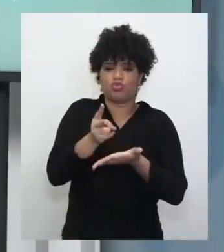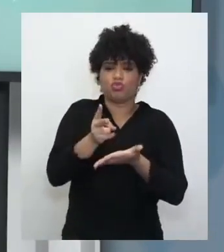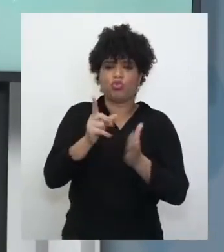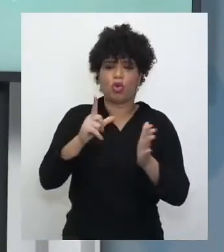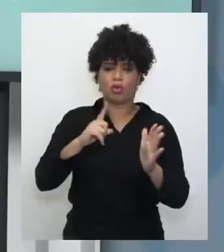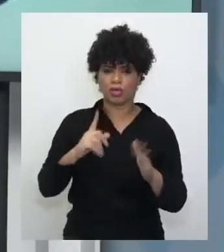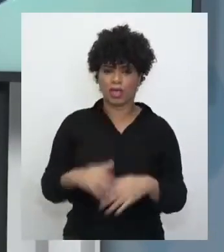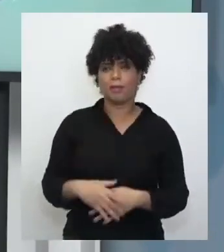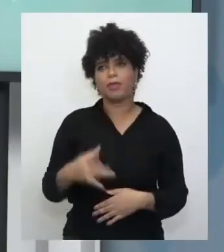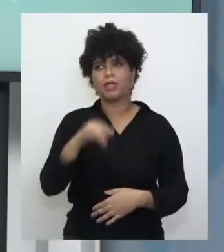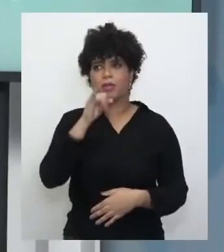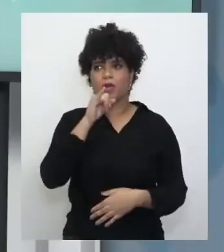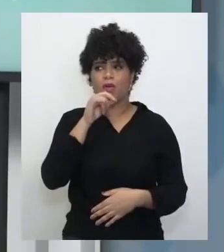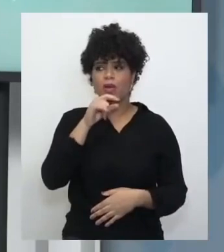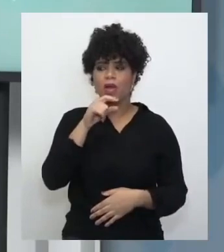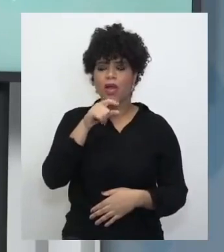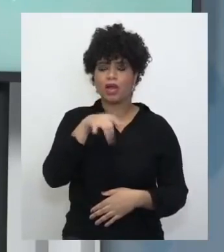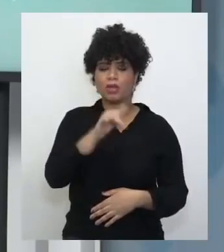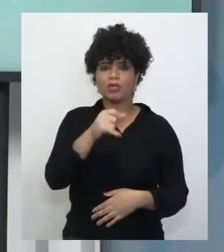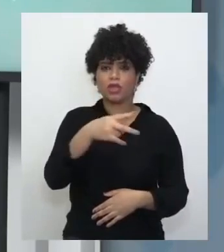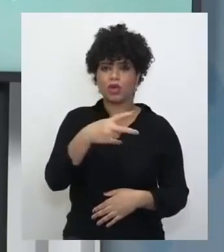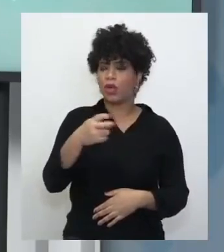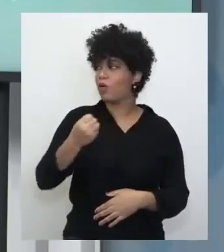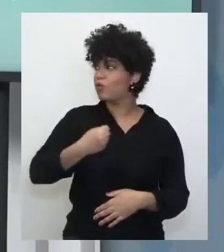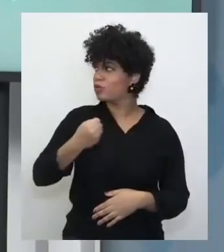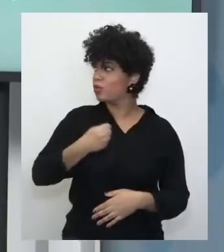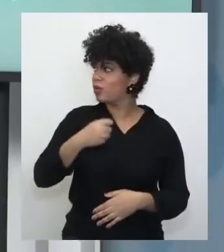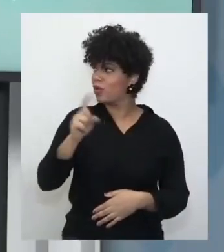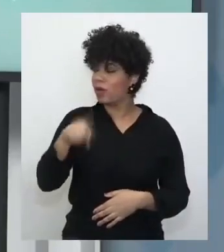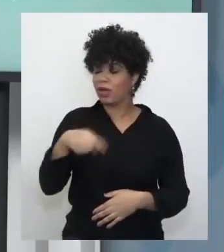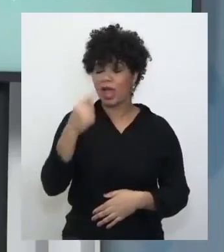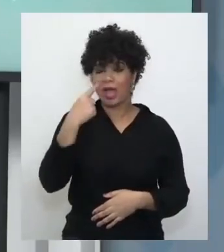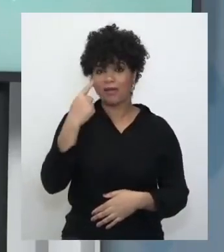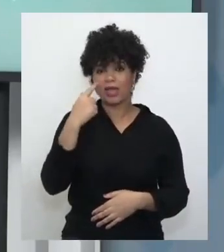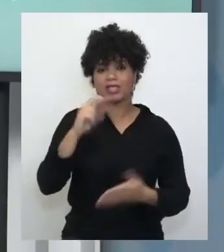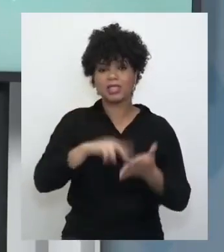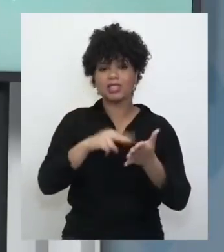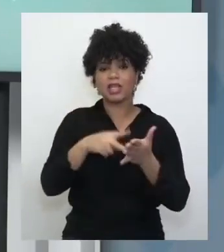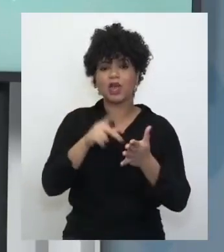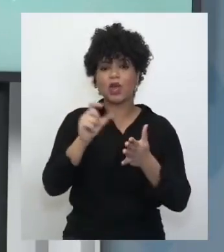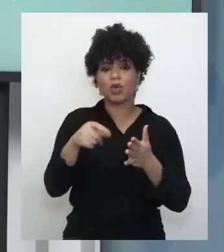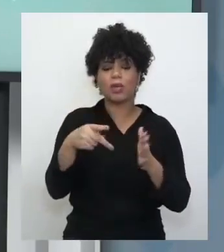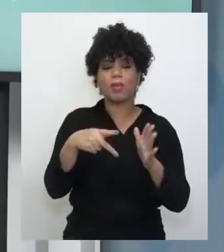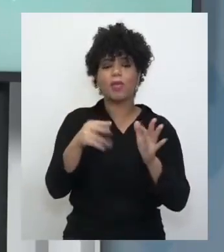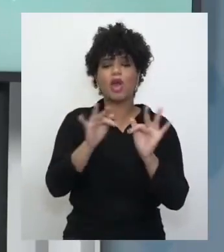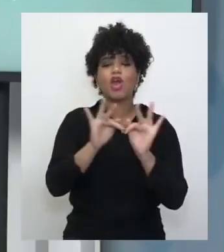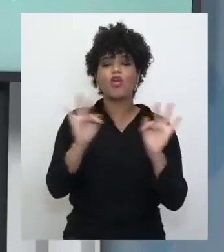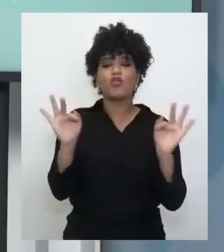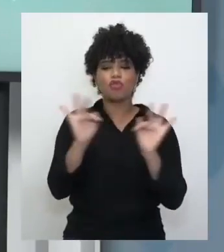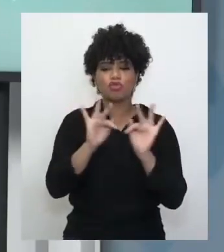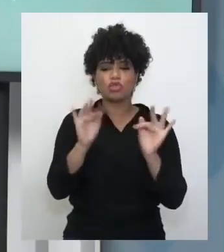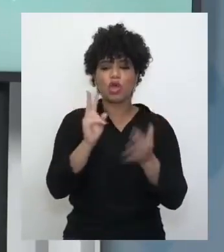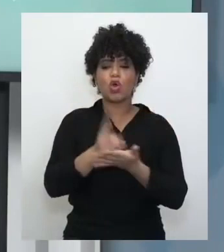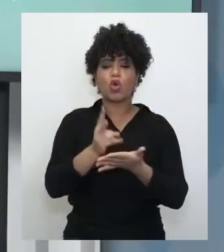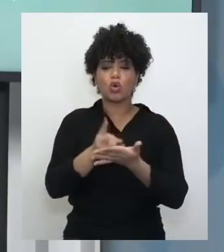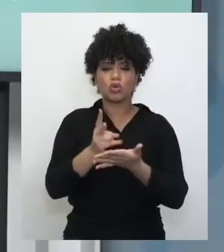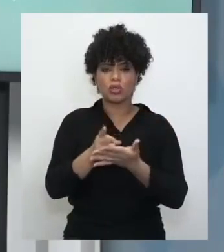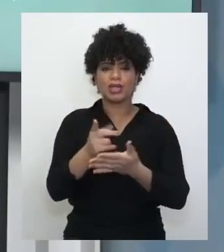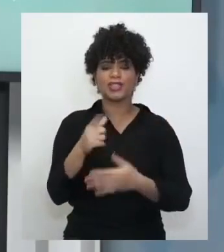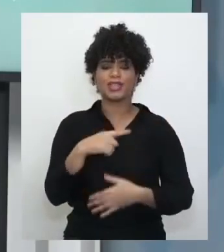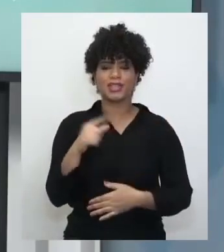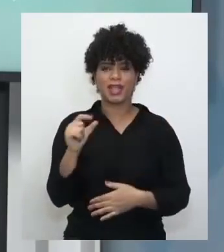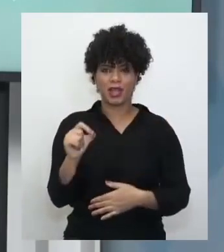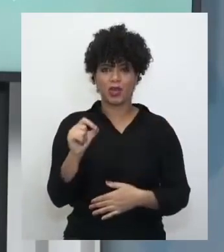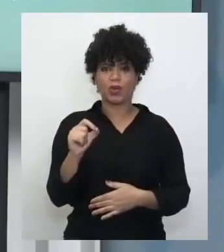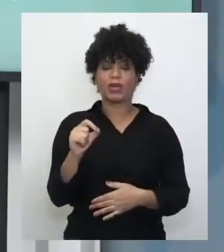y igual a um número. Ah, então quando eu tenho y igual a um número, significa que é uma função constante e graficamente é uma